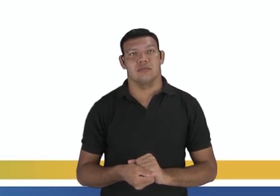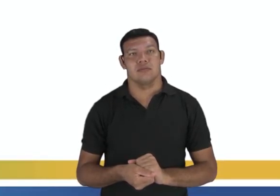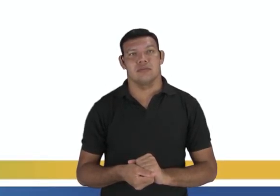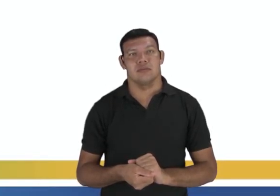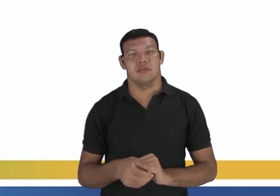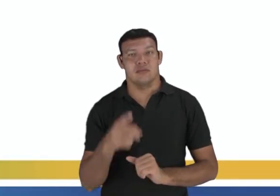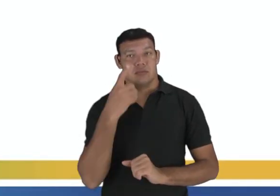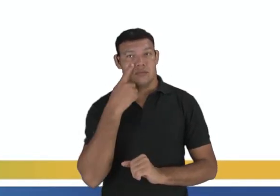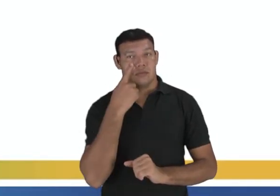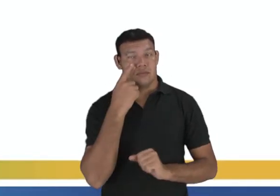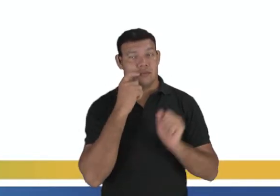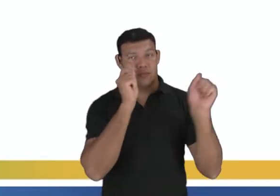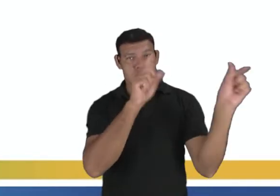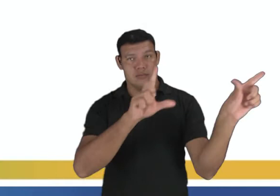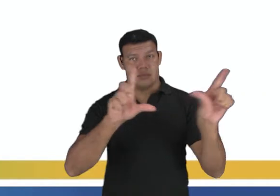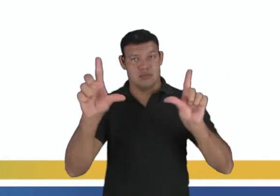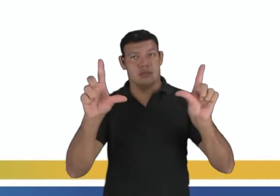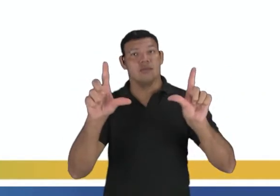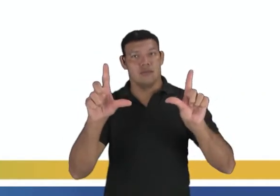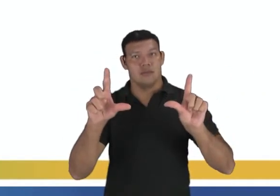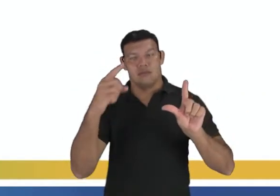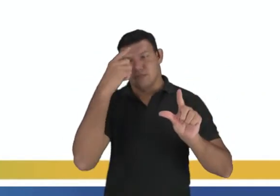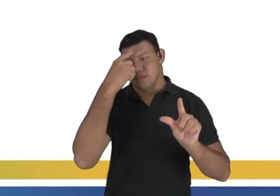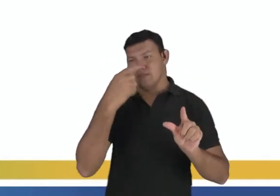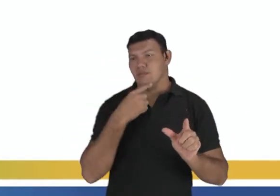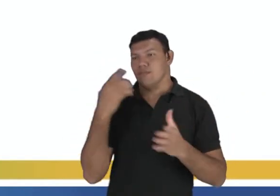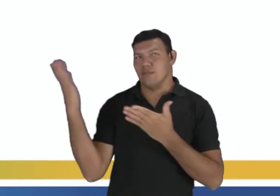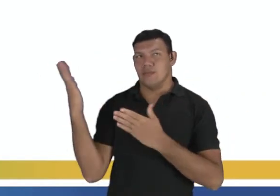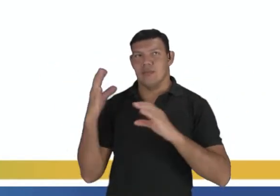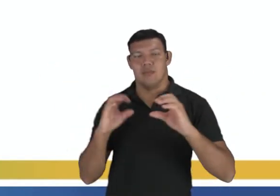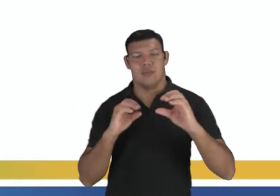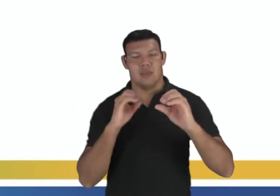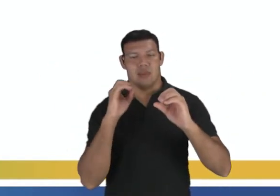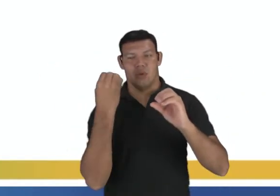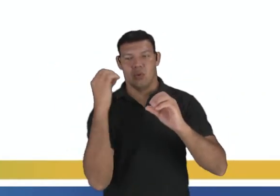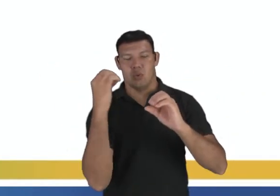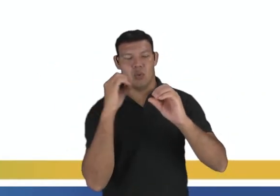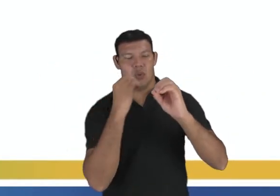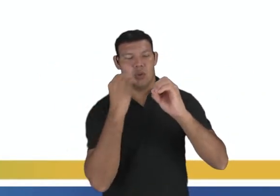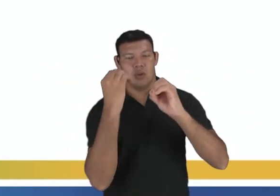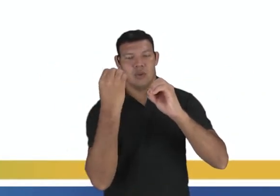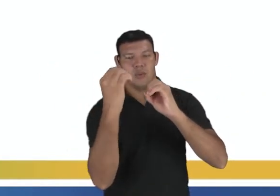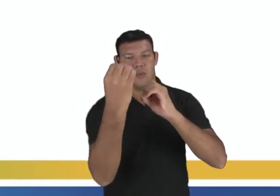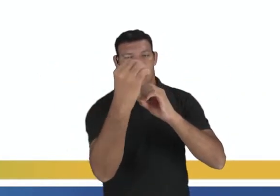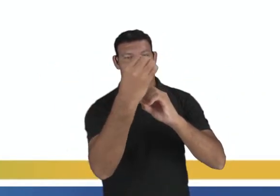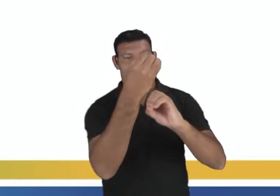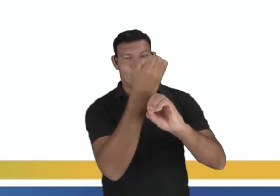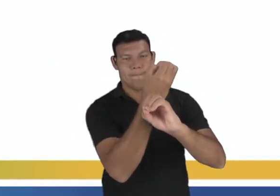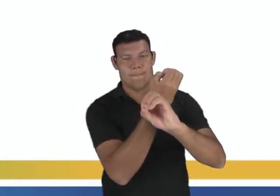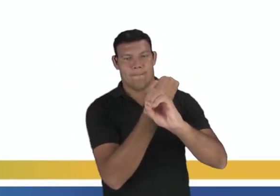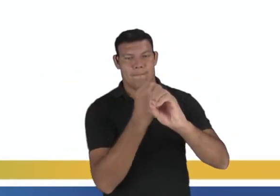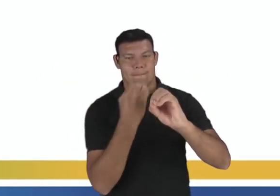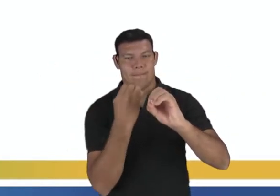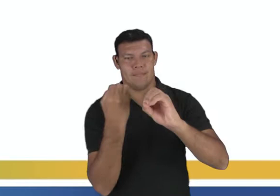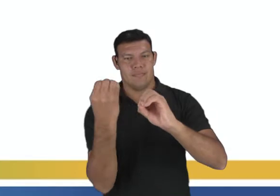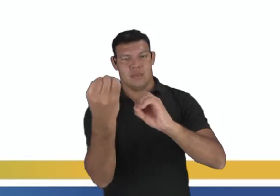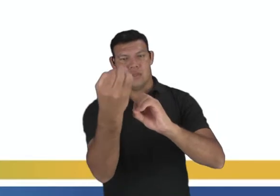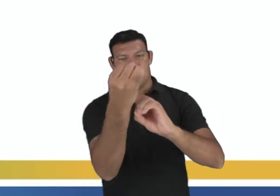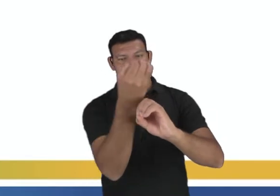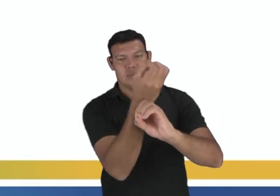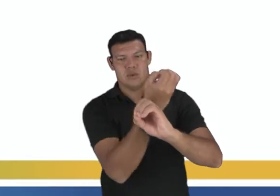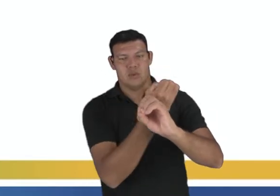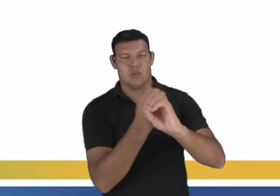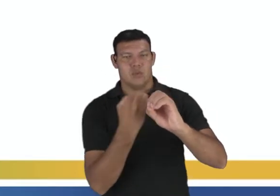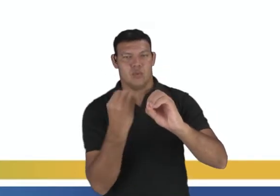de atração. Então, ali na telinha tem um GIF que mostra isso para vocês, né? A Lua girando em torno do seu próprio eixo e, ao mesmo tempo, girando ao redor